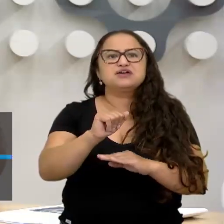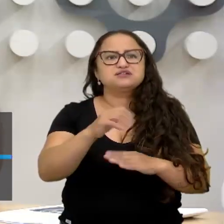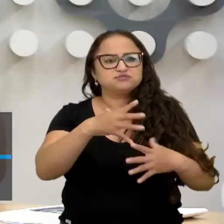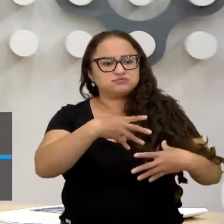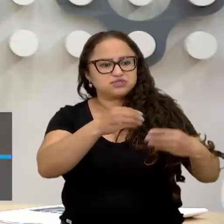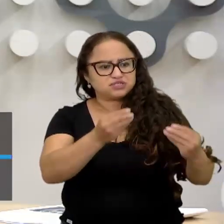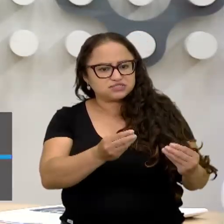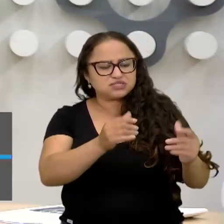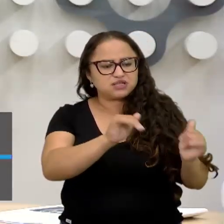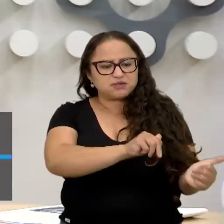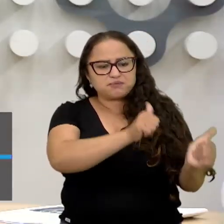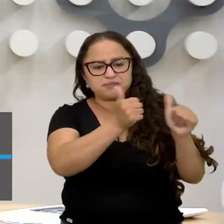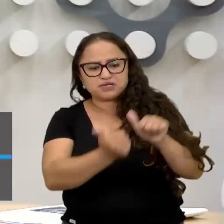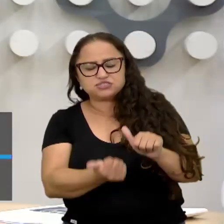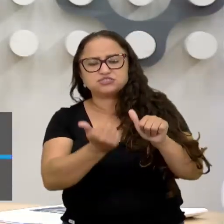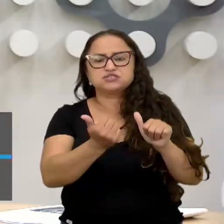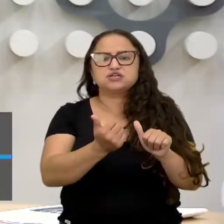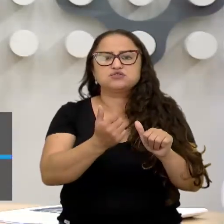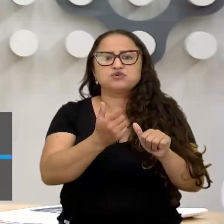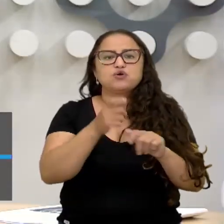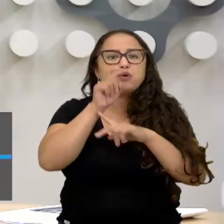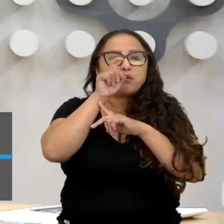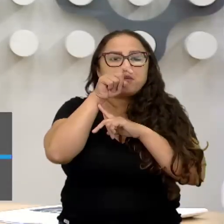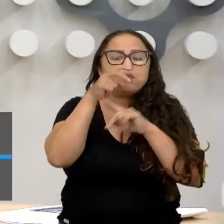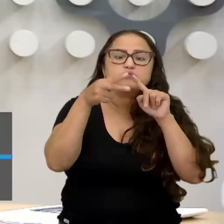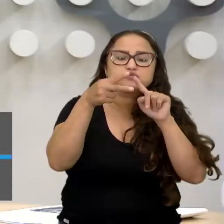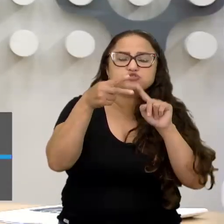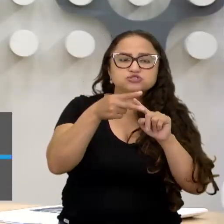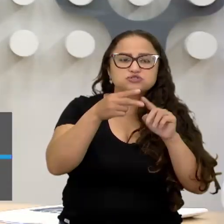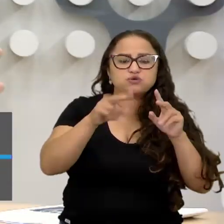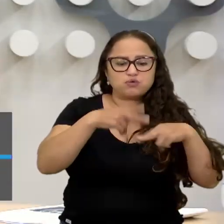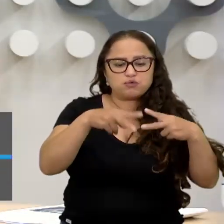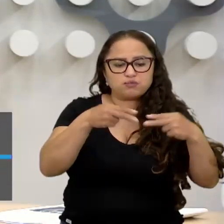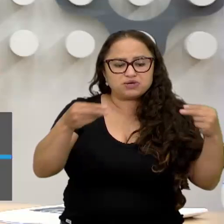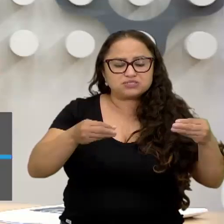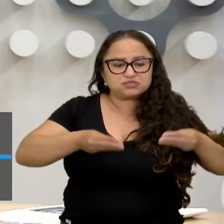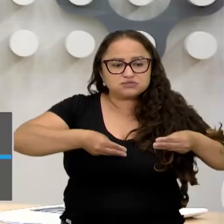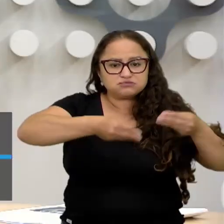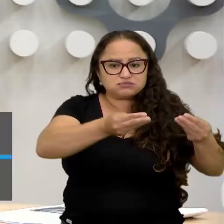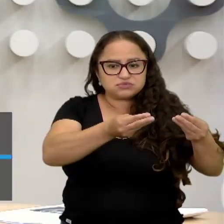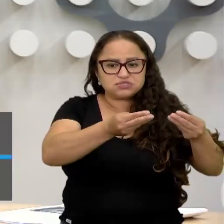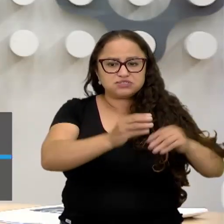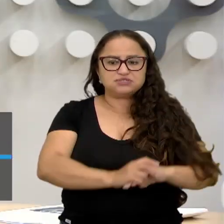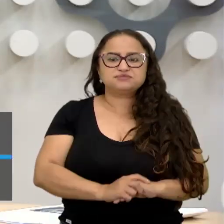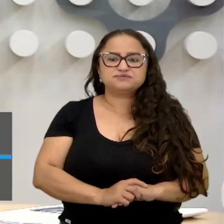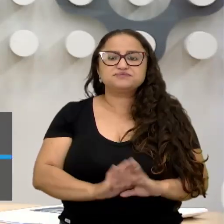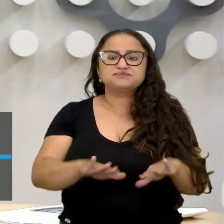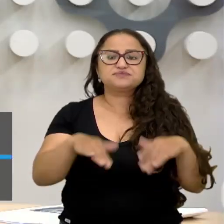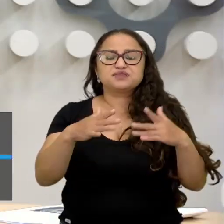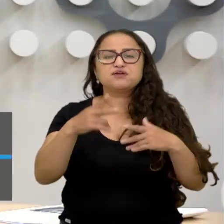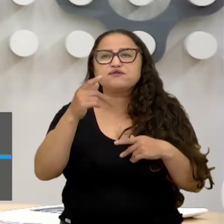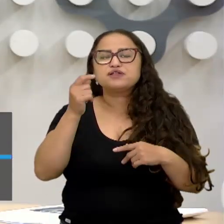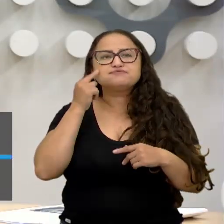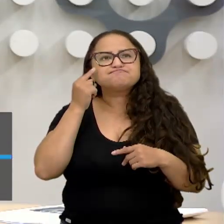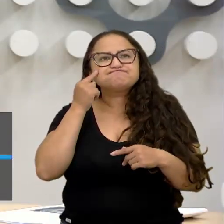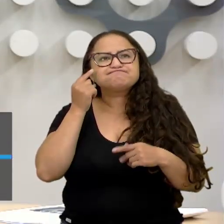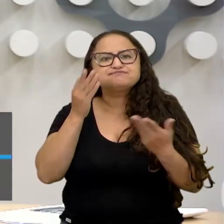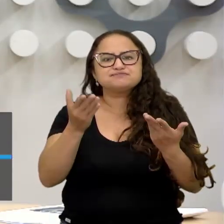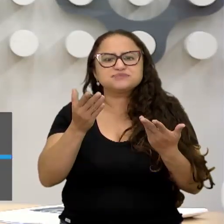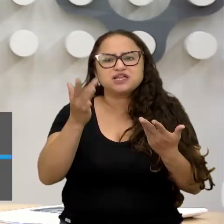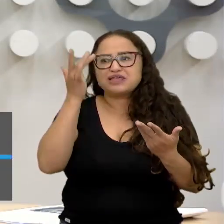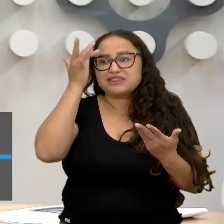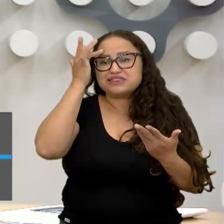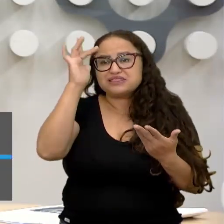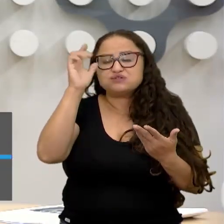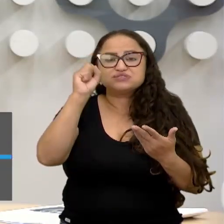duas bruxas que aparecem no momento e dão presentes para ele, meio absurdos os presentes, né? E aí ele fala, olha, eu não